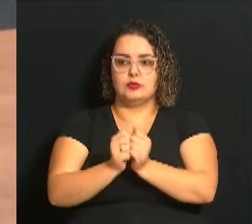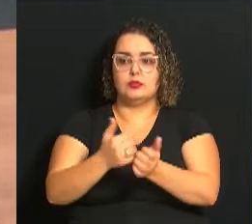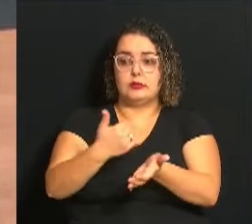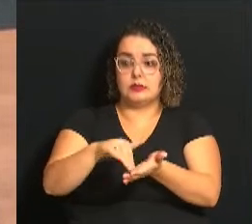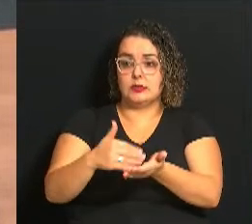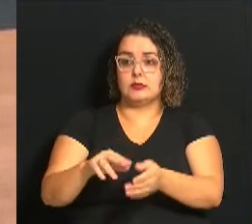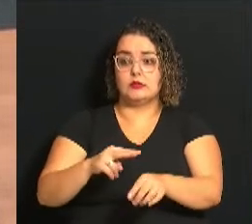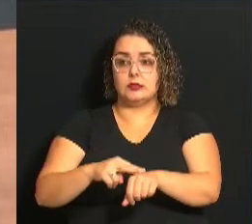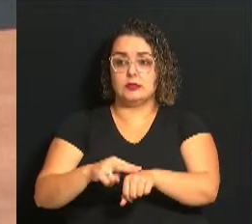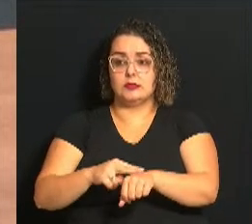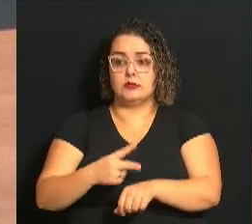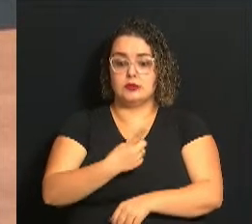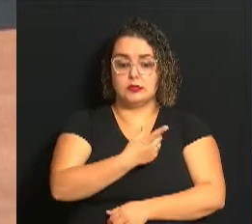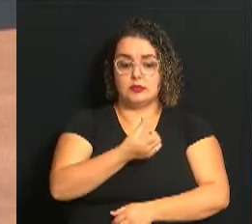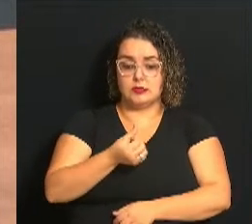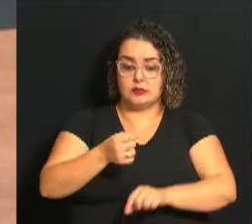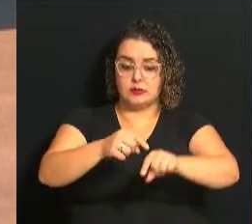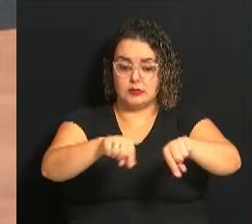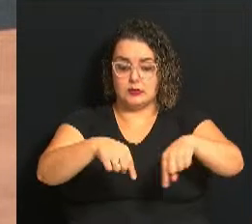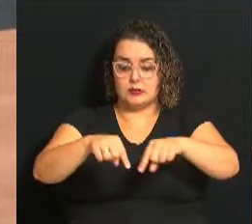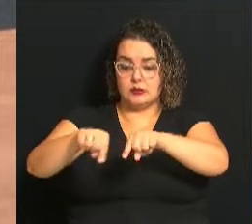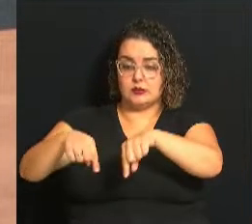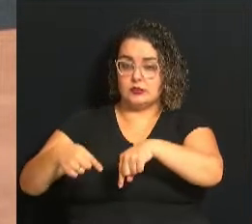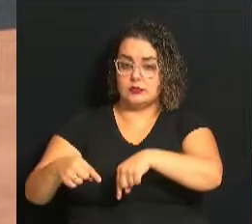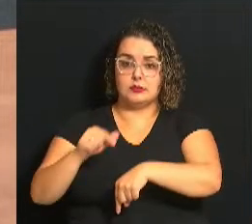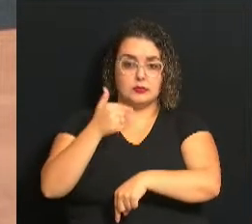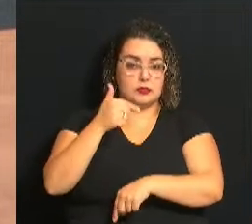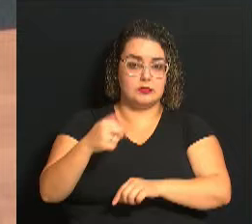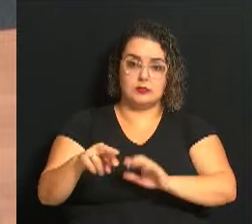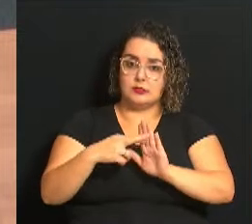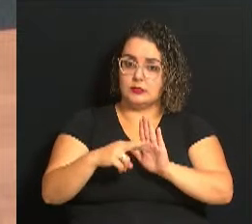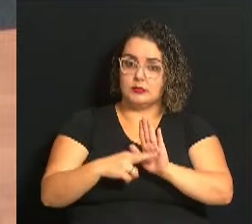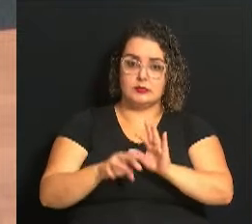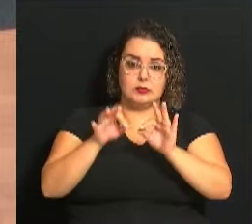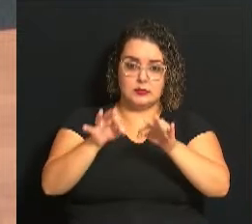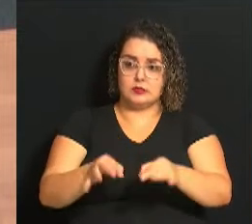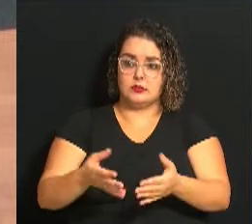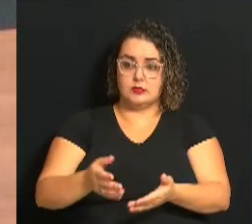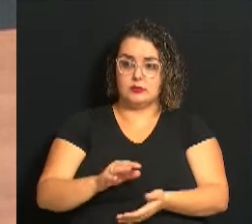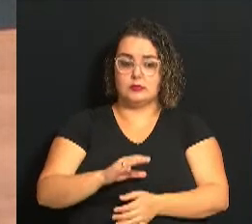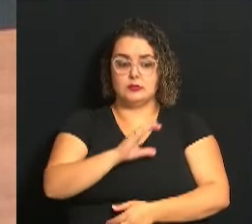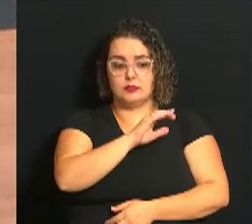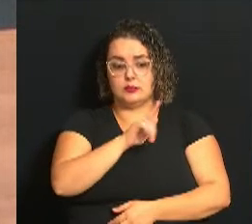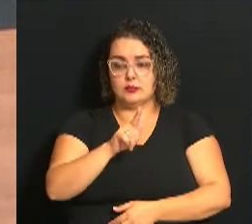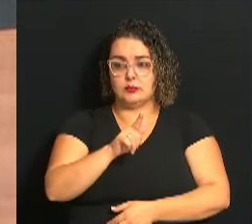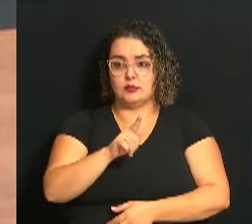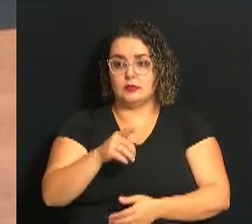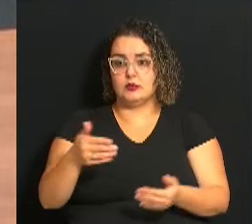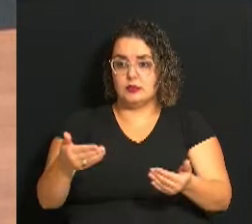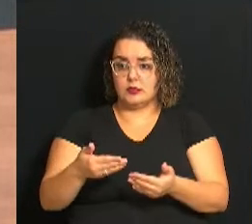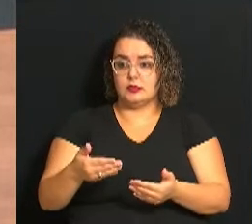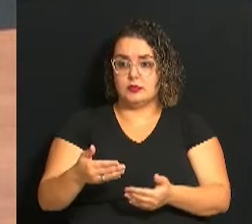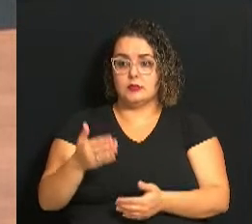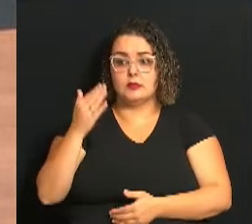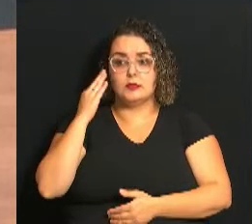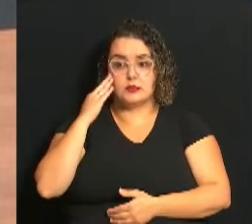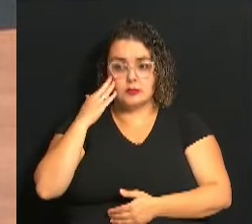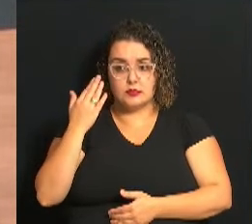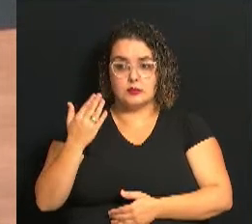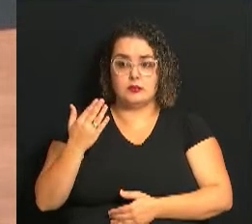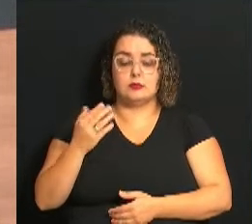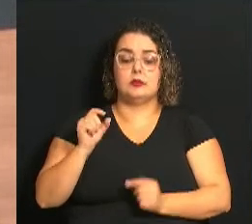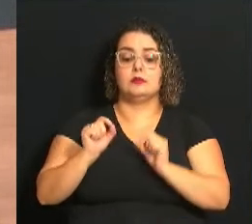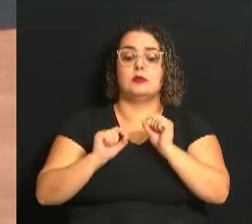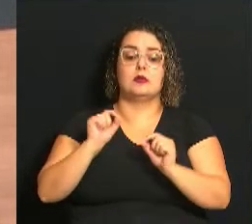temos 16 loteamentos irregulares na APA do Campo Grande, e que nós estamos agora identificando esses proprietários,